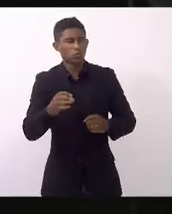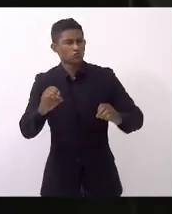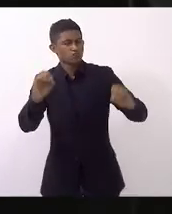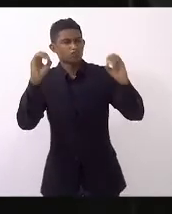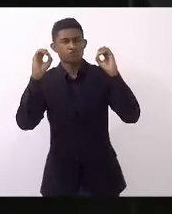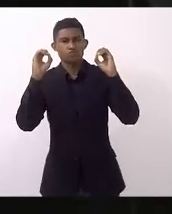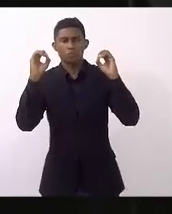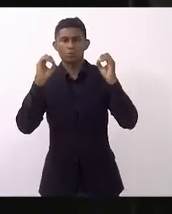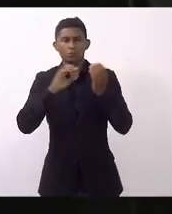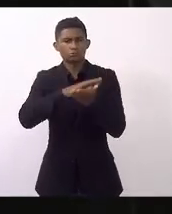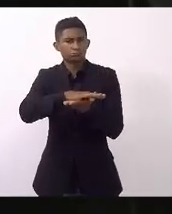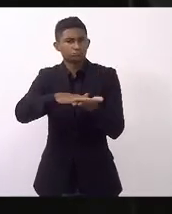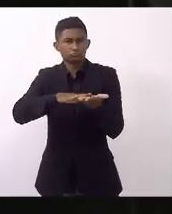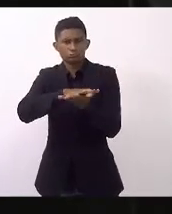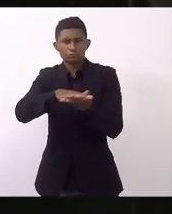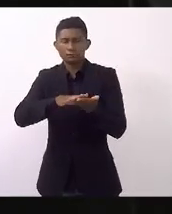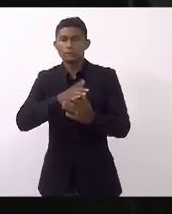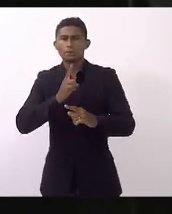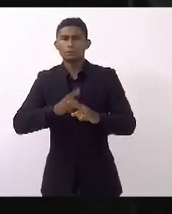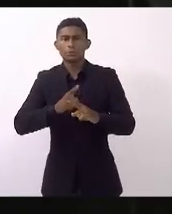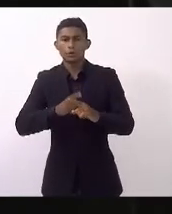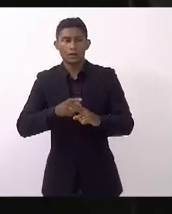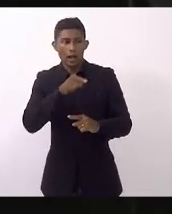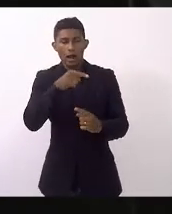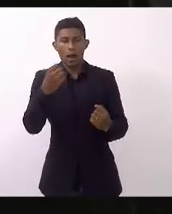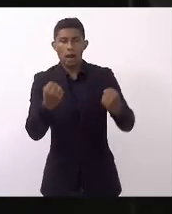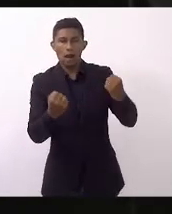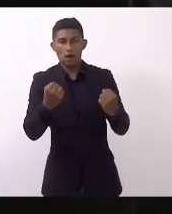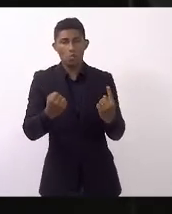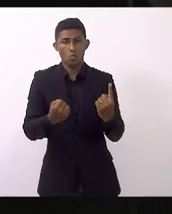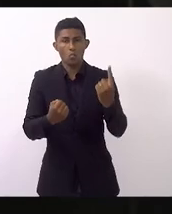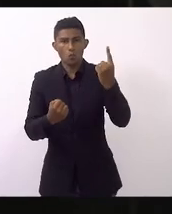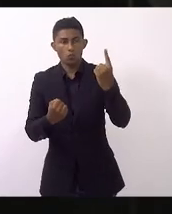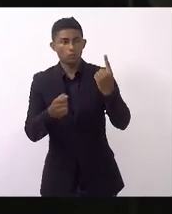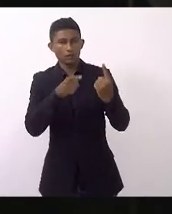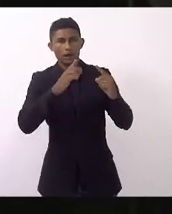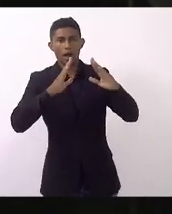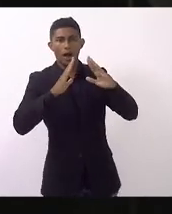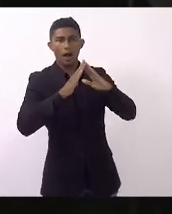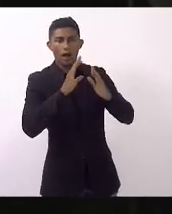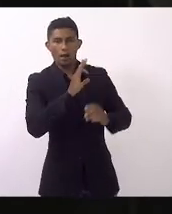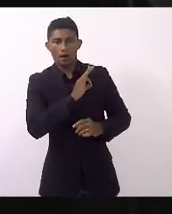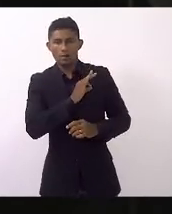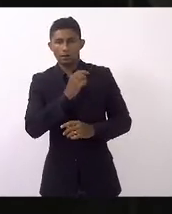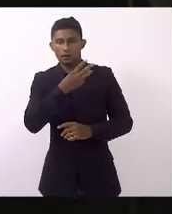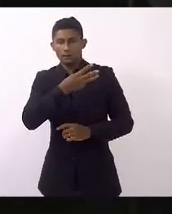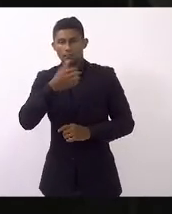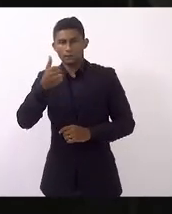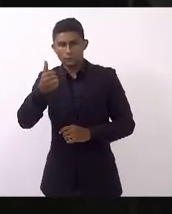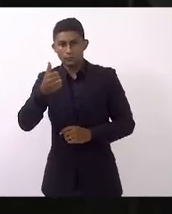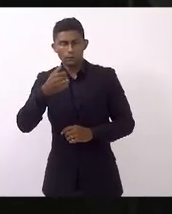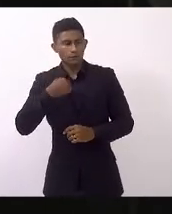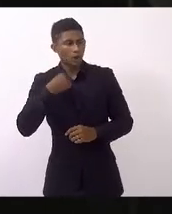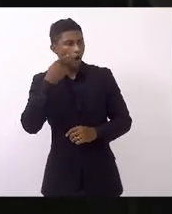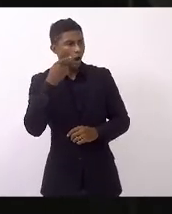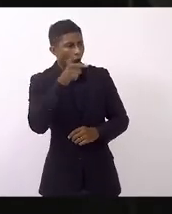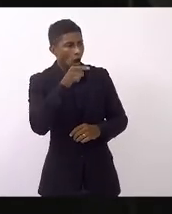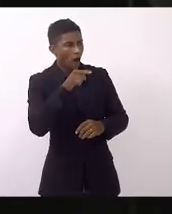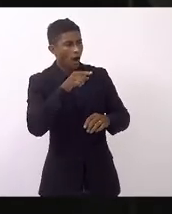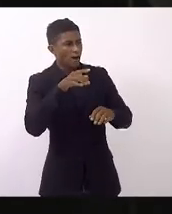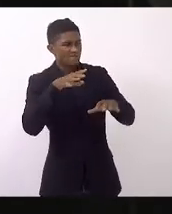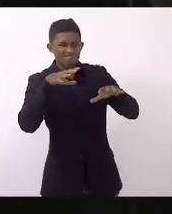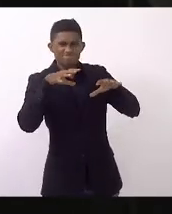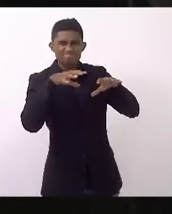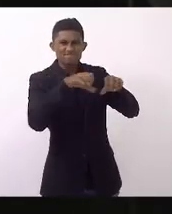desses veículos, quando eu apreendi no 31º Batalhão, junto com os fuzis que estavam de